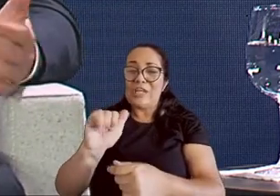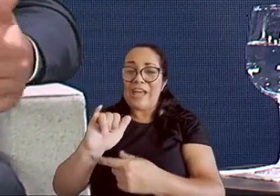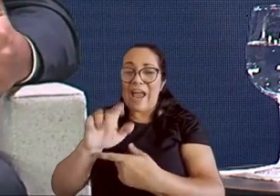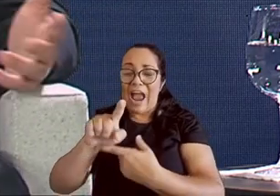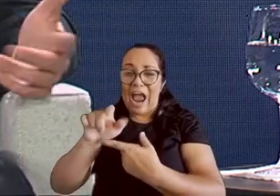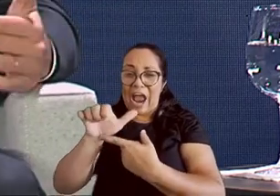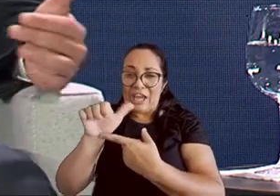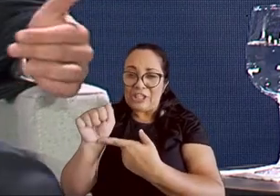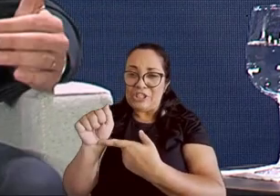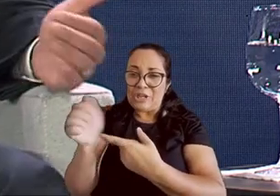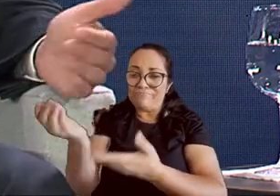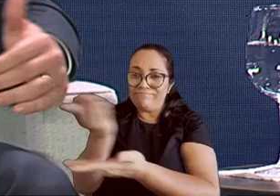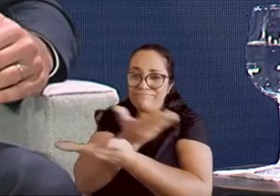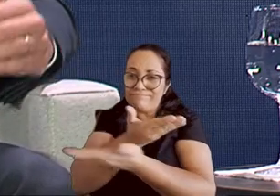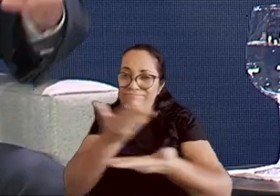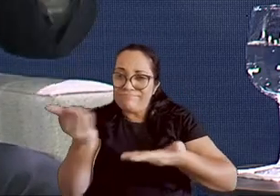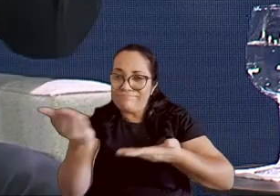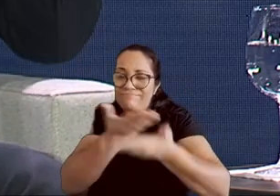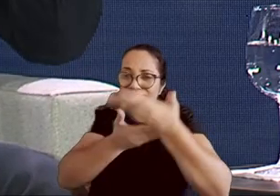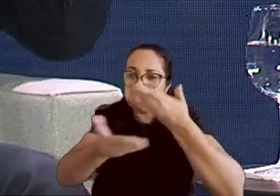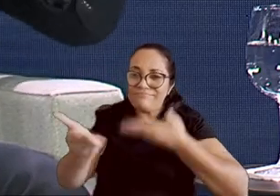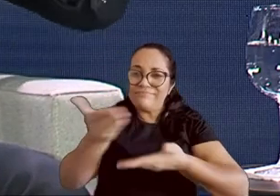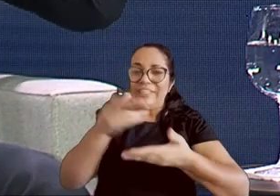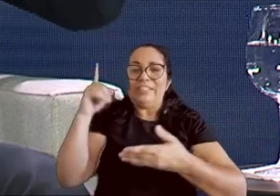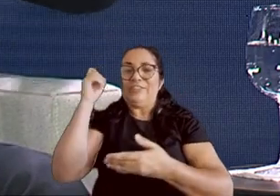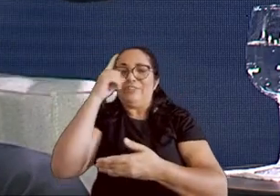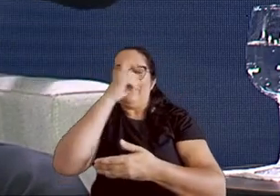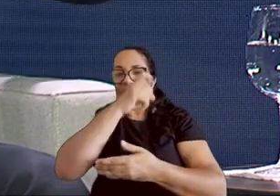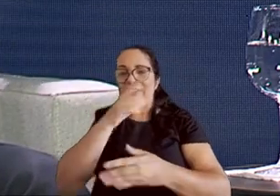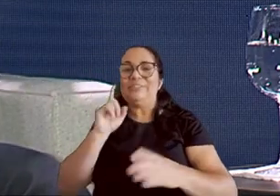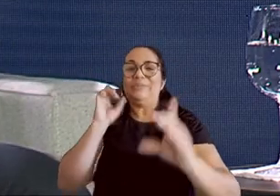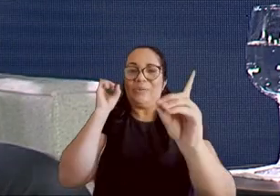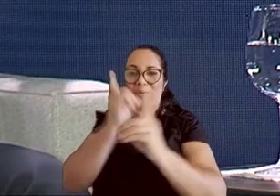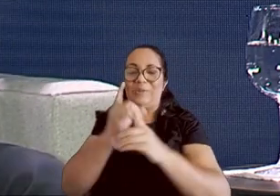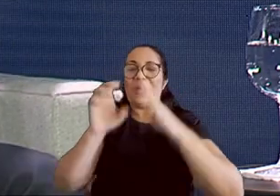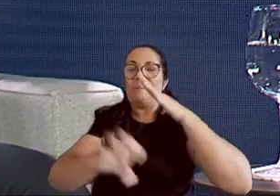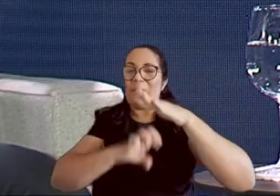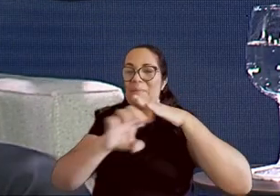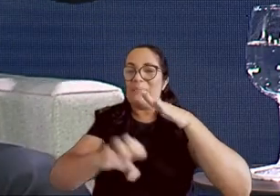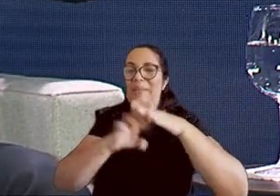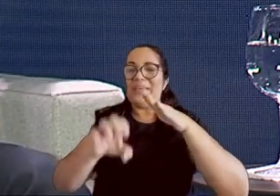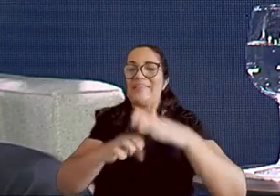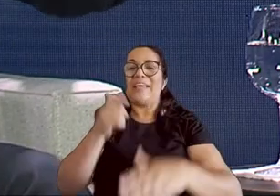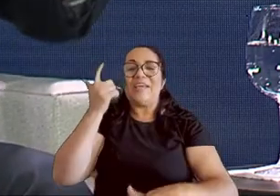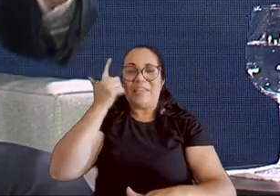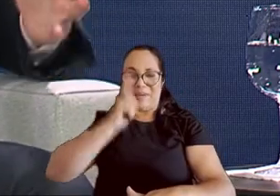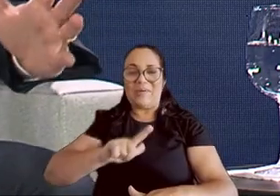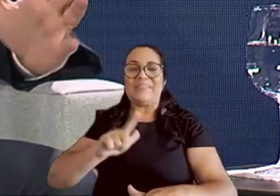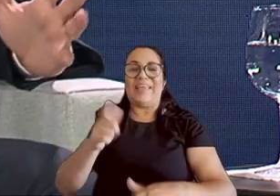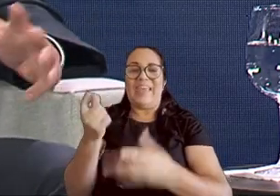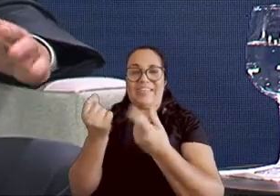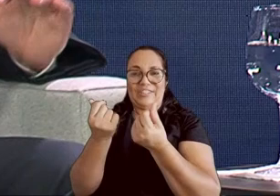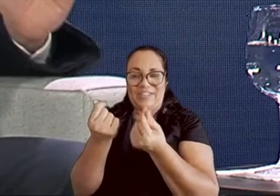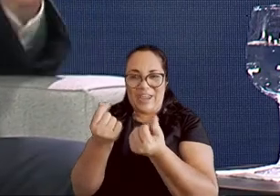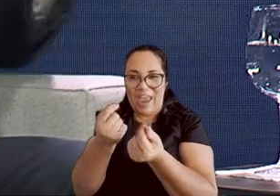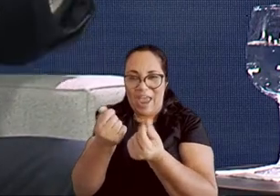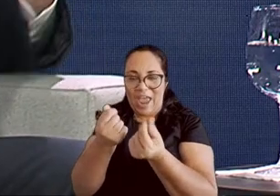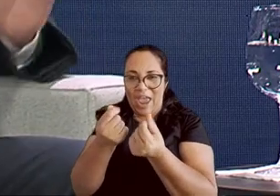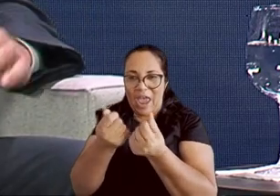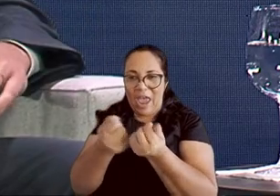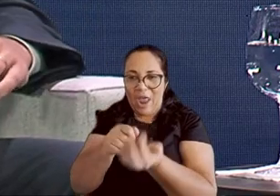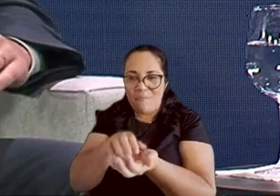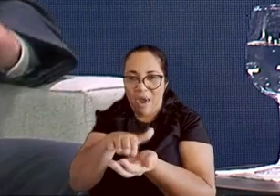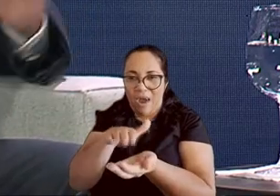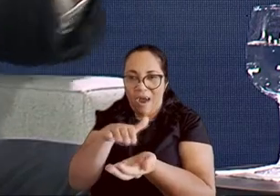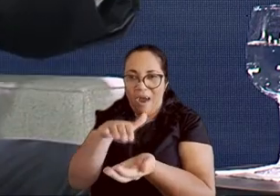Tá difícil achar uma empresa que consegue gerar caixa pagar investimento despesa financeira imposto é difícil assim